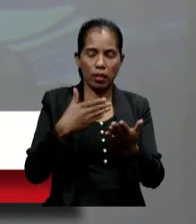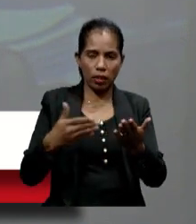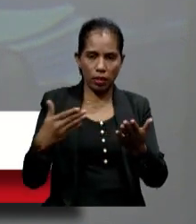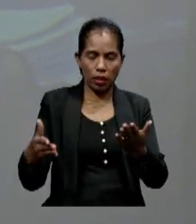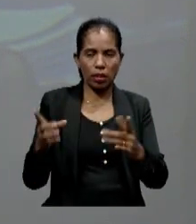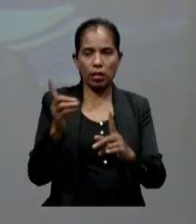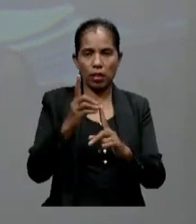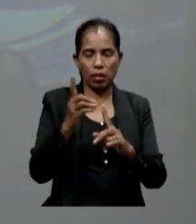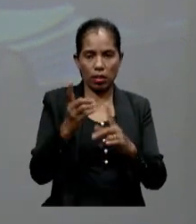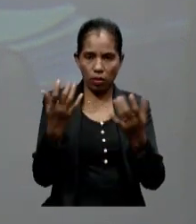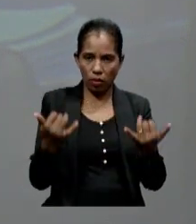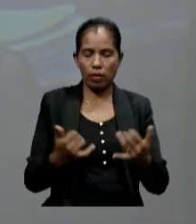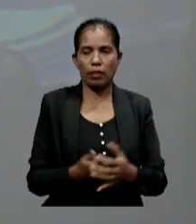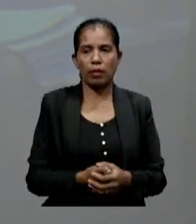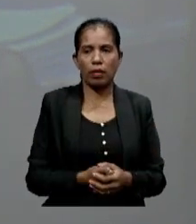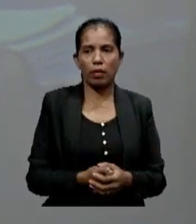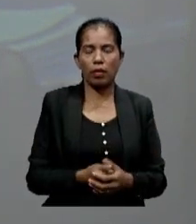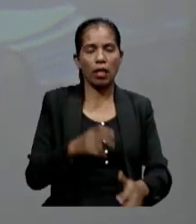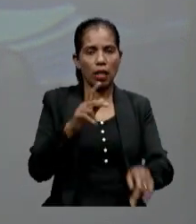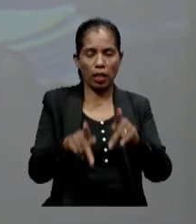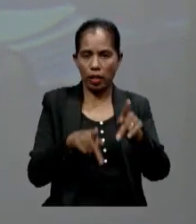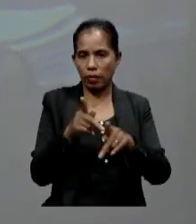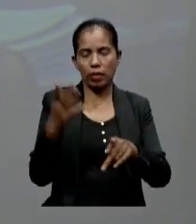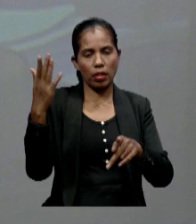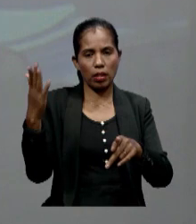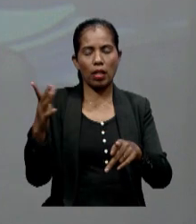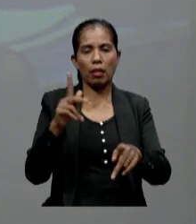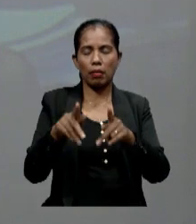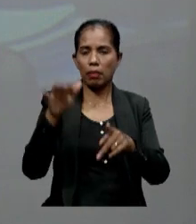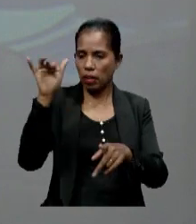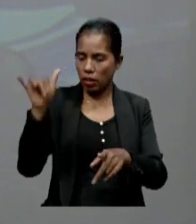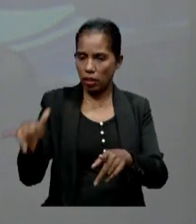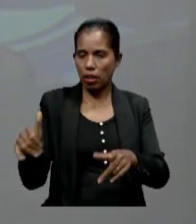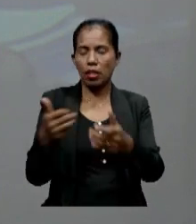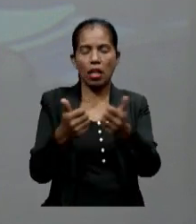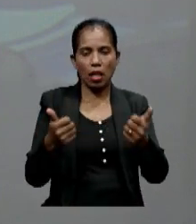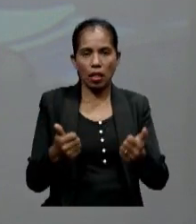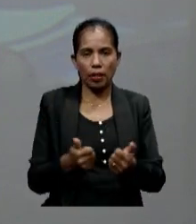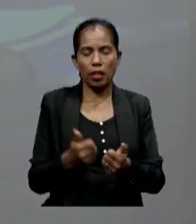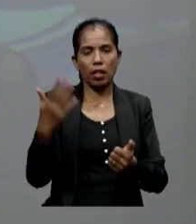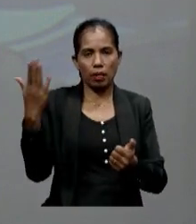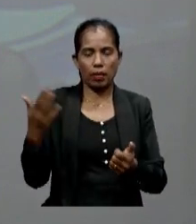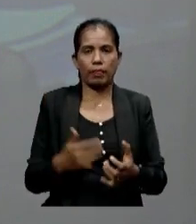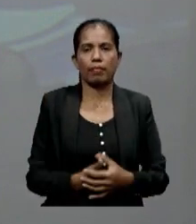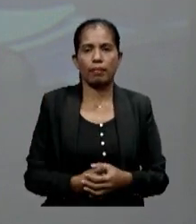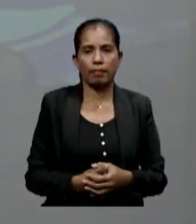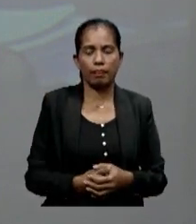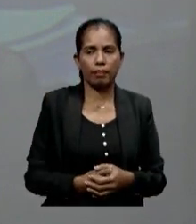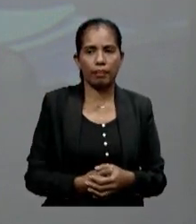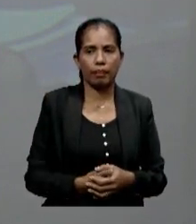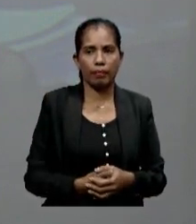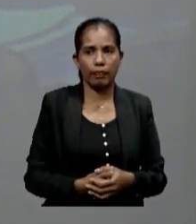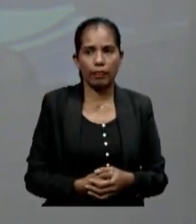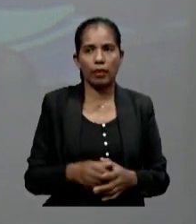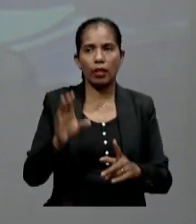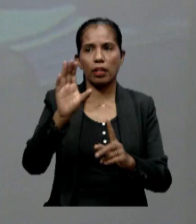data, e população se ne vale, e mano, ele é mano, e a lei fomento, e mano, e a reina que se ne vale. E se fia